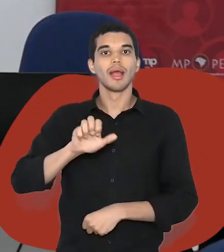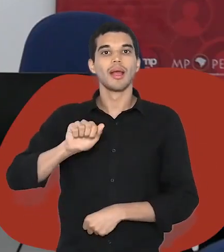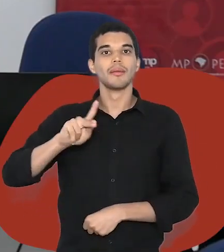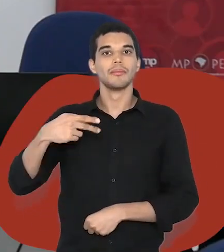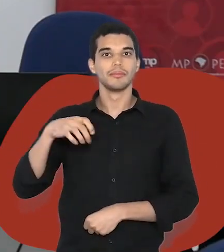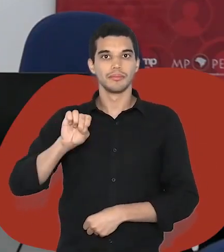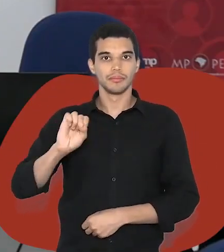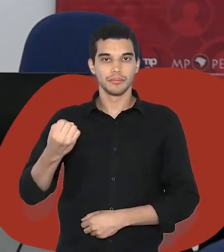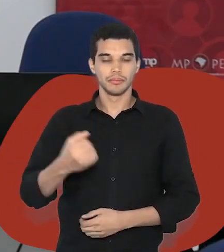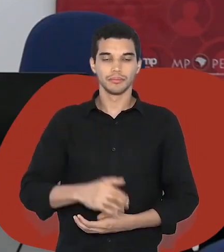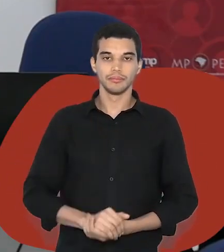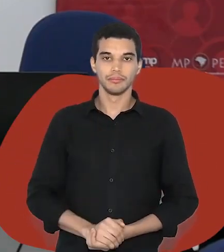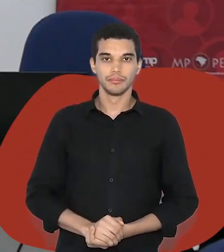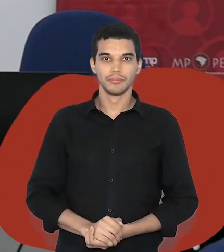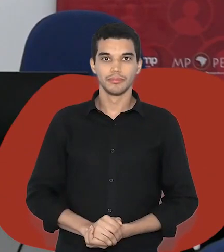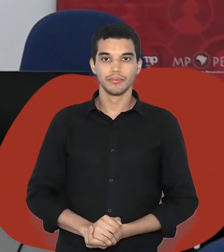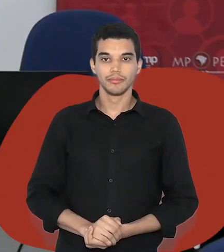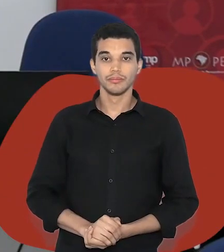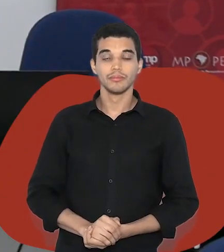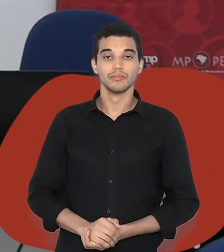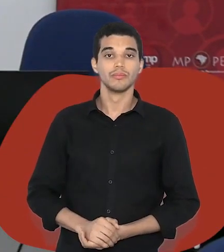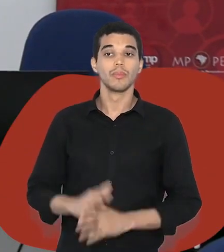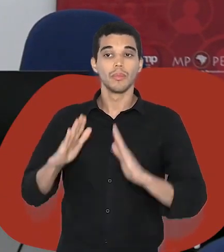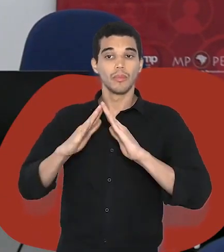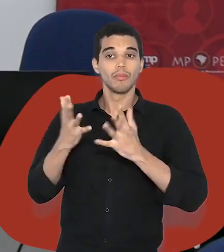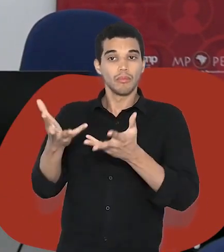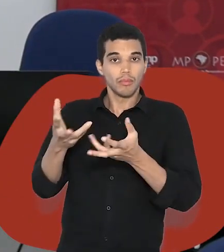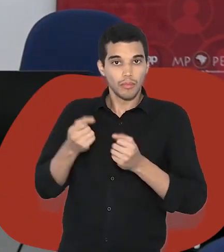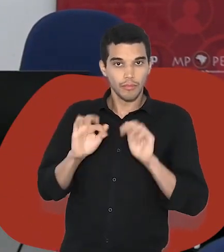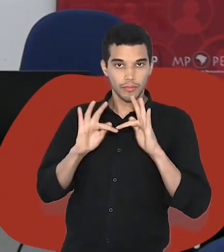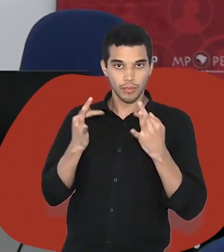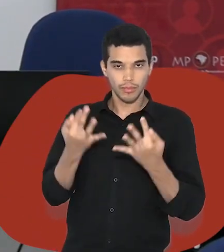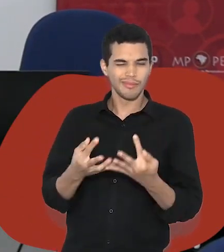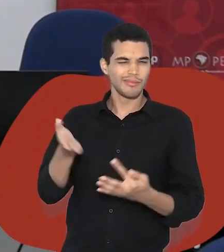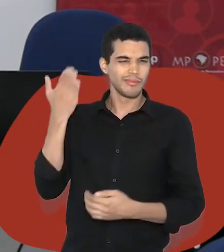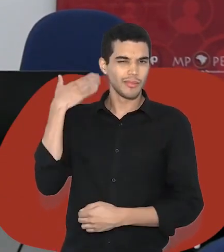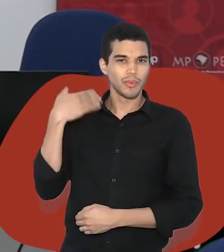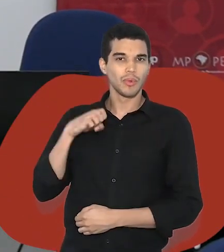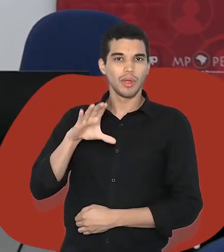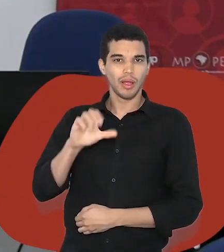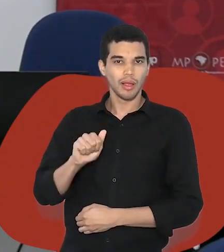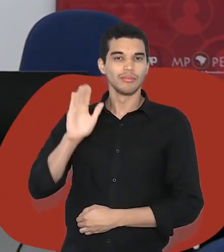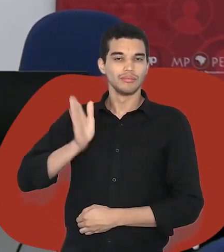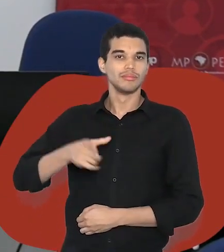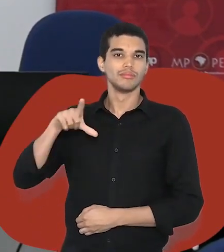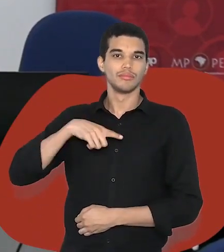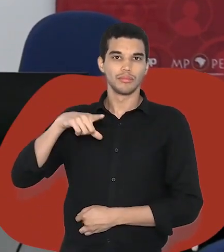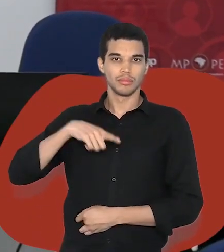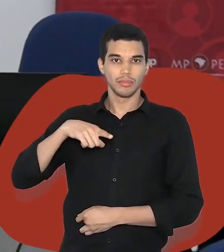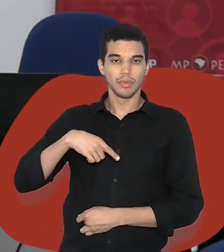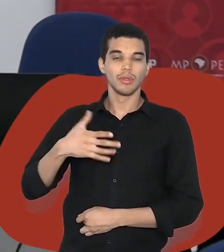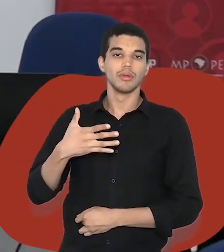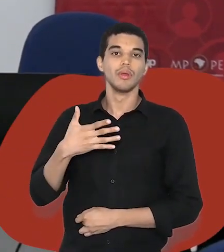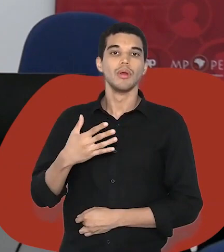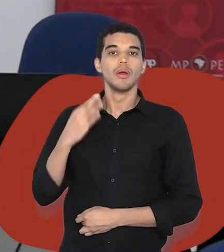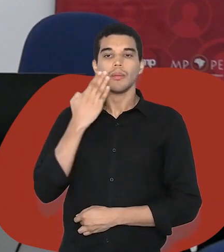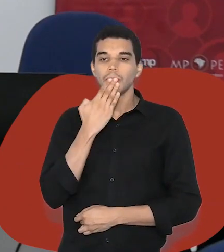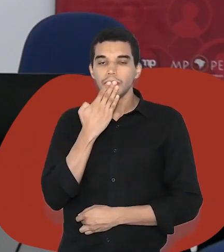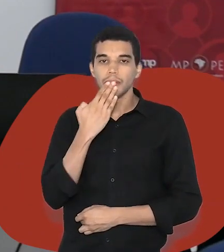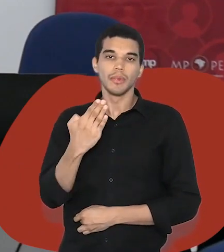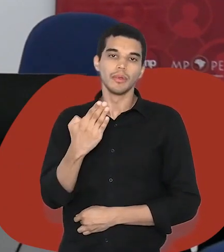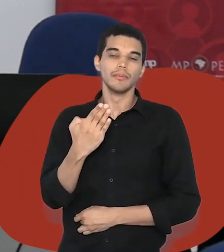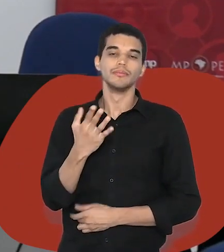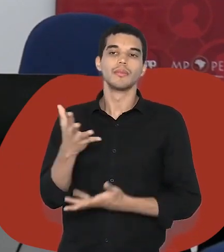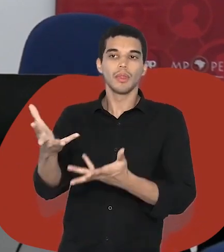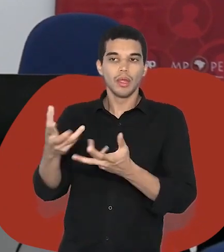O acolhimento familiar, apesar de desde 2000 já ser considerado pelo ECA como uma modalidade preferencial ao acolhimento institucional